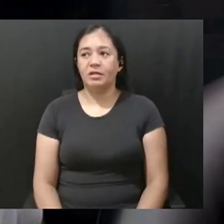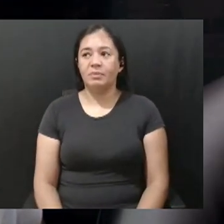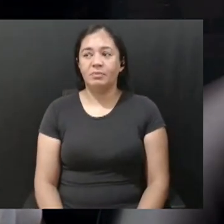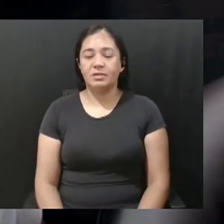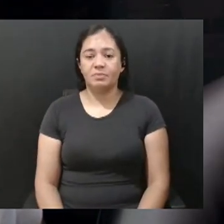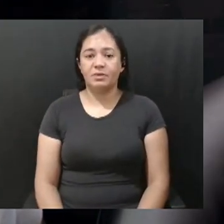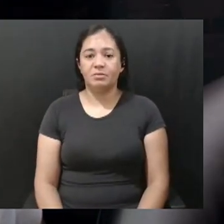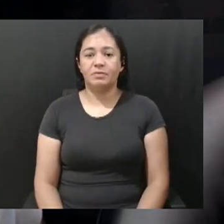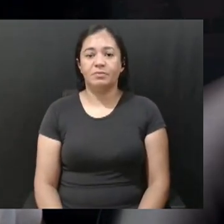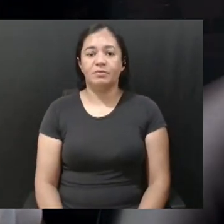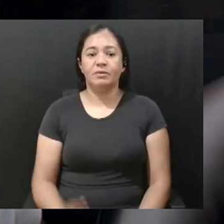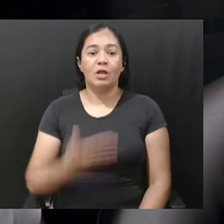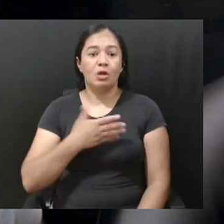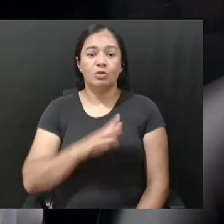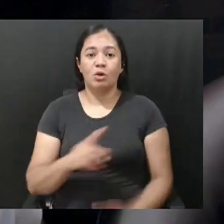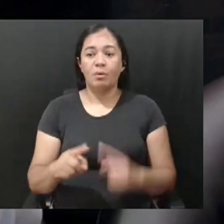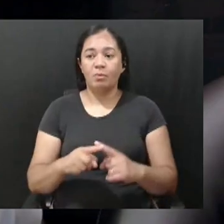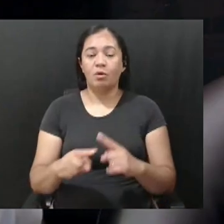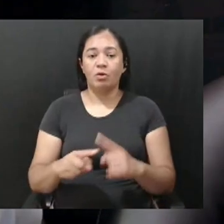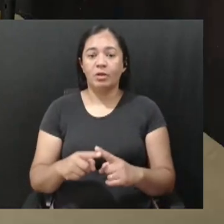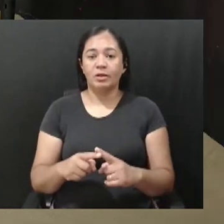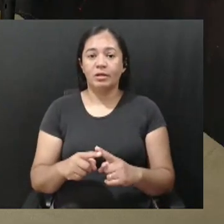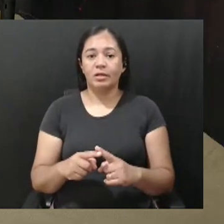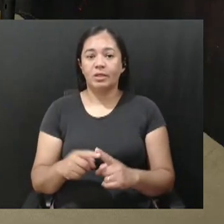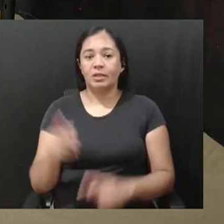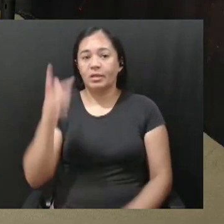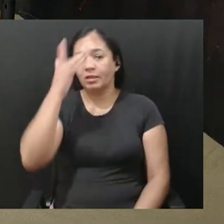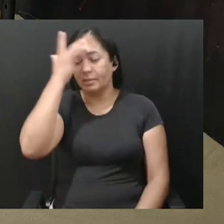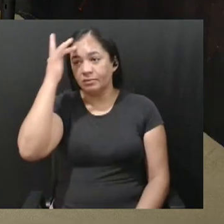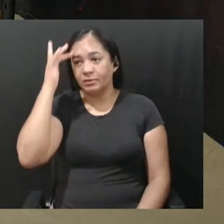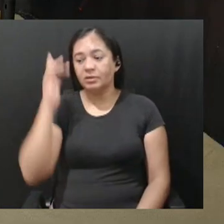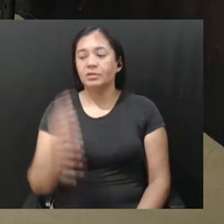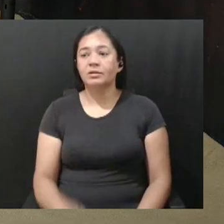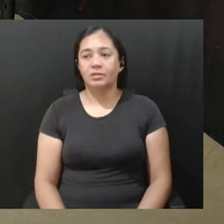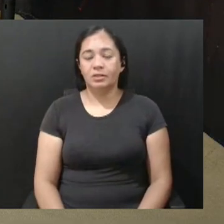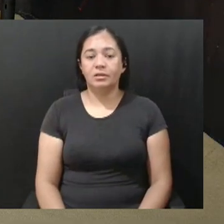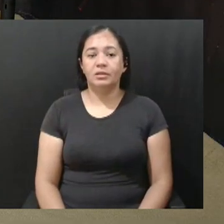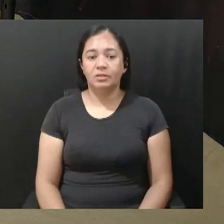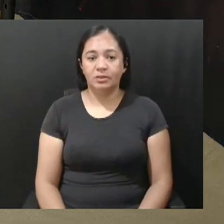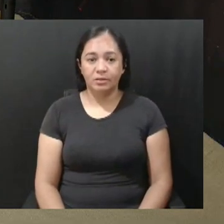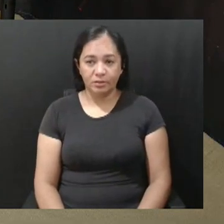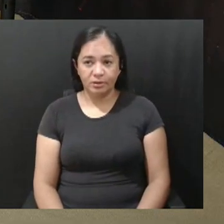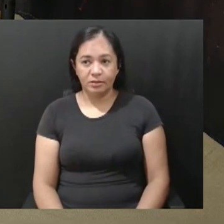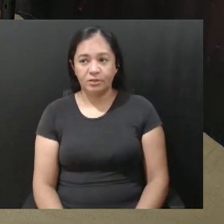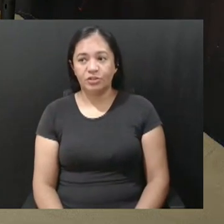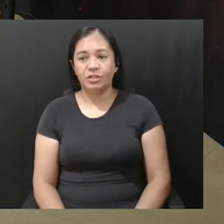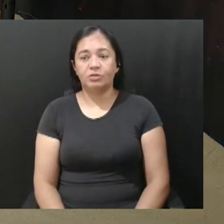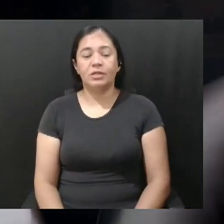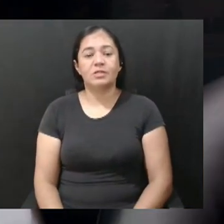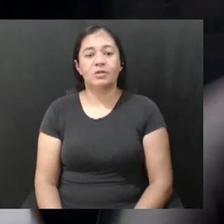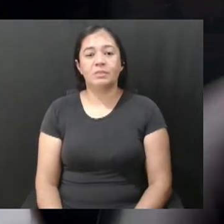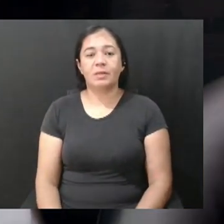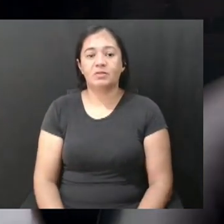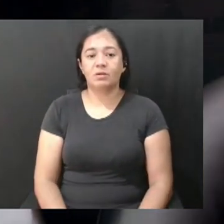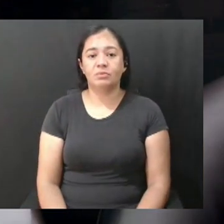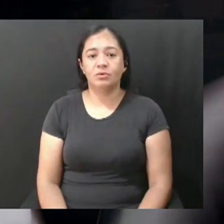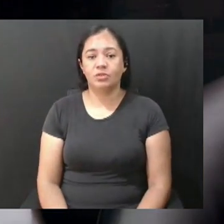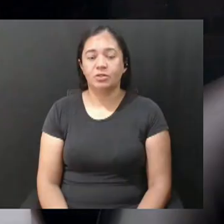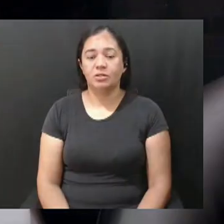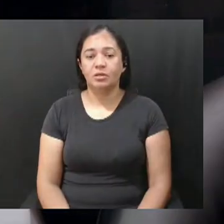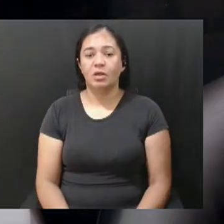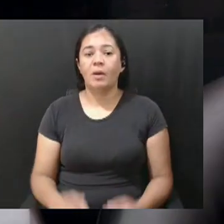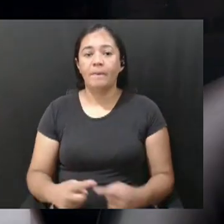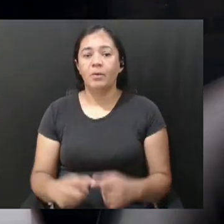Todo mundo é muita gente, É. né, todo mundo é muita gente, Uhum. né. Então assim, mas tem 3 pessoas ali que eu tenho uma